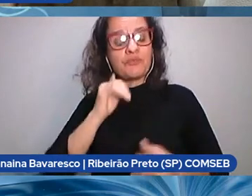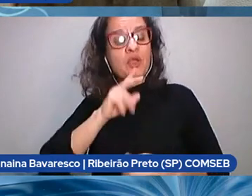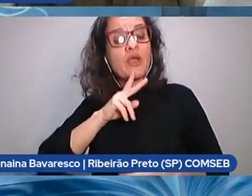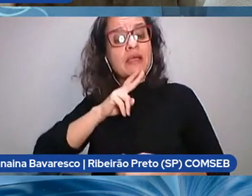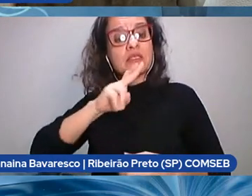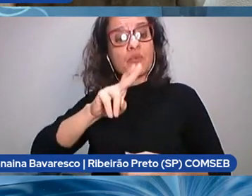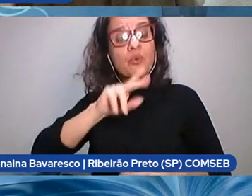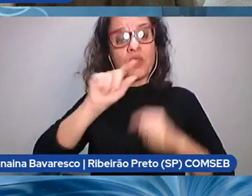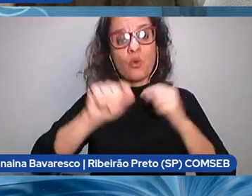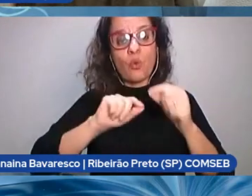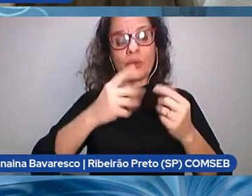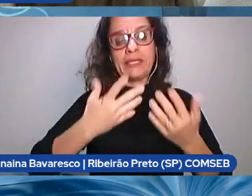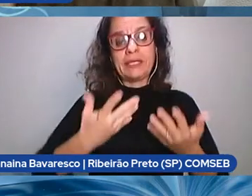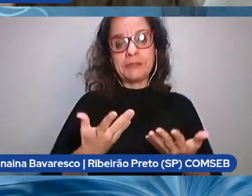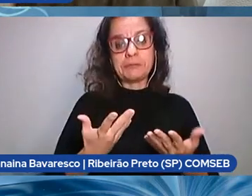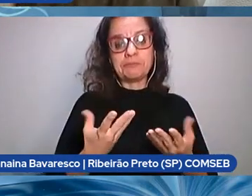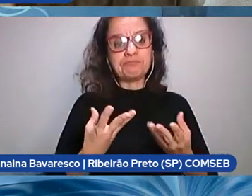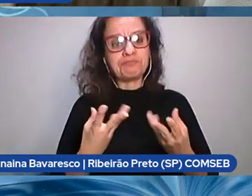responderia que...